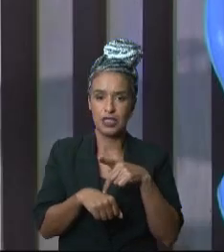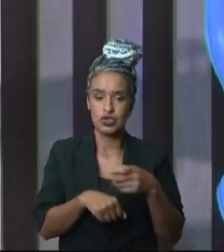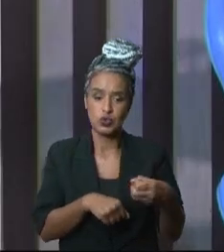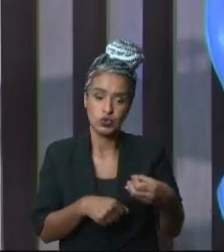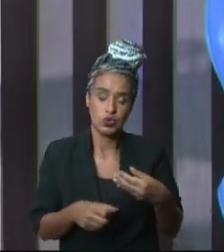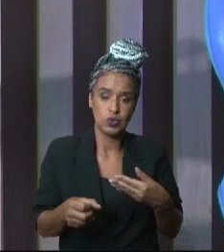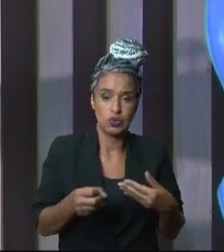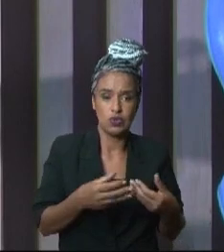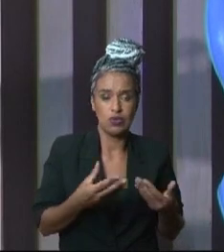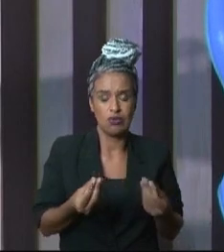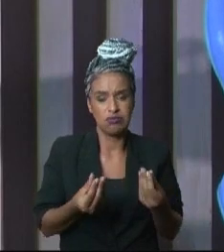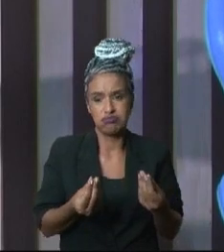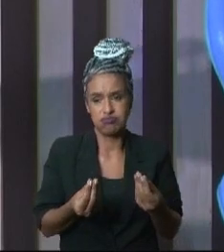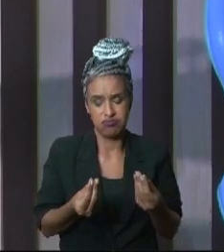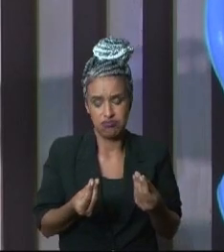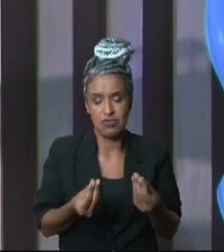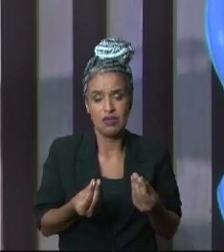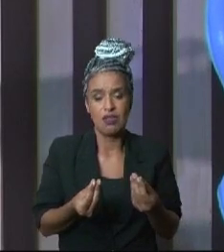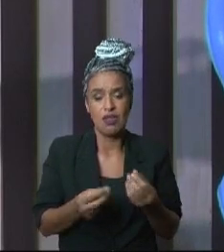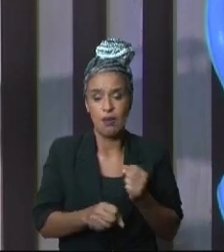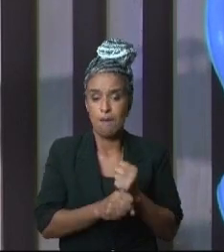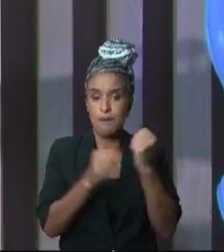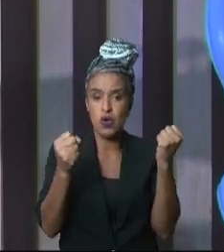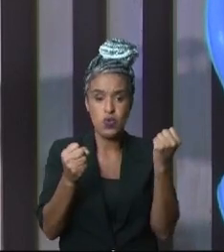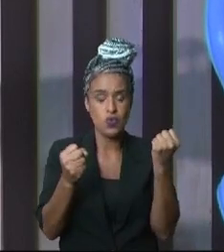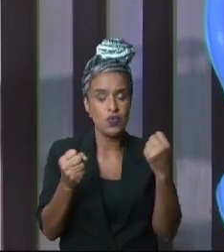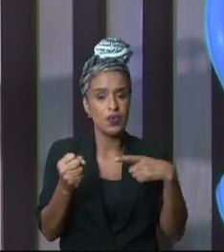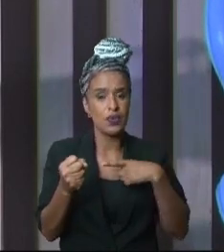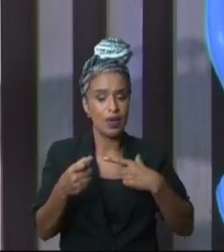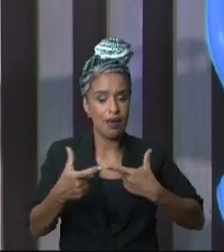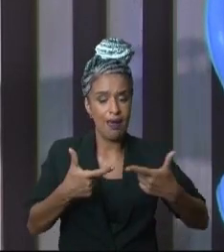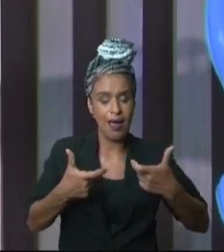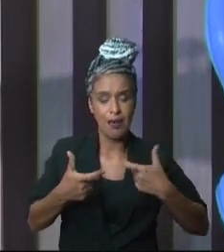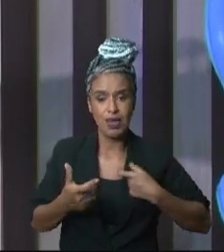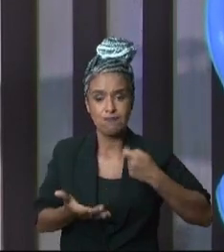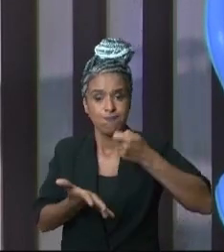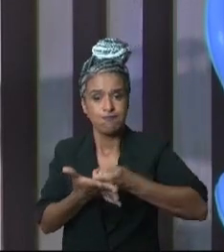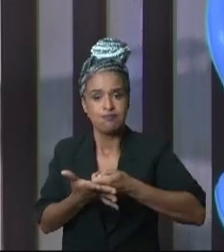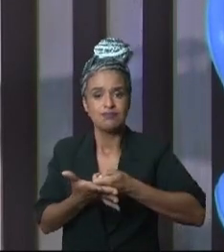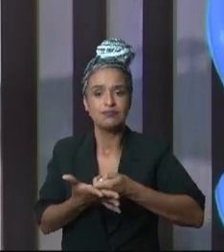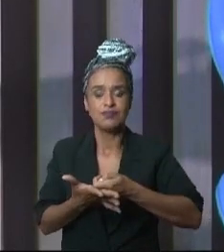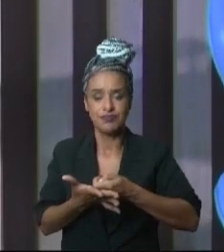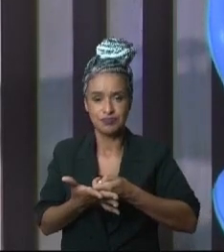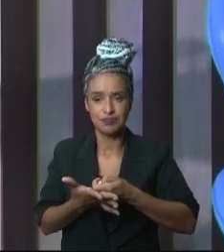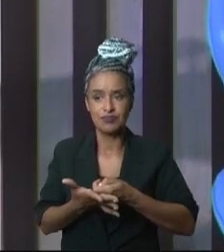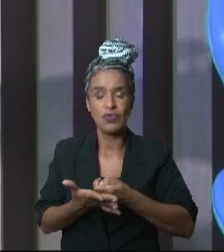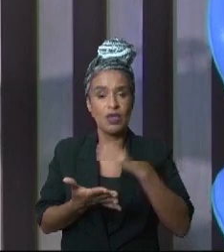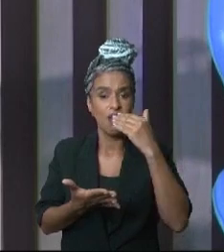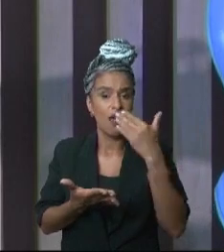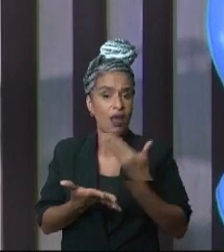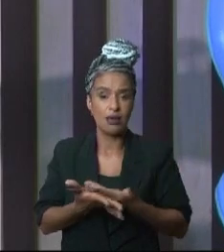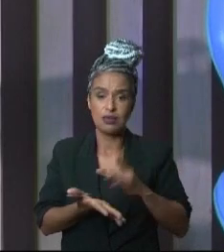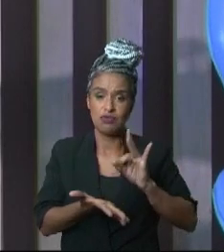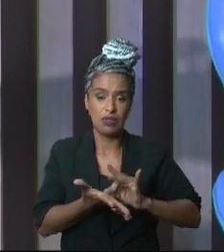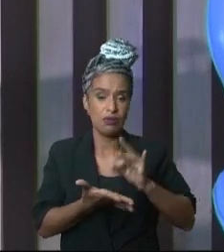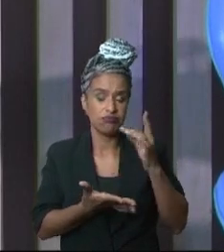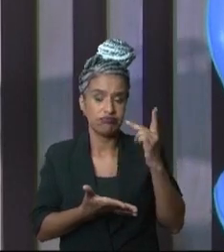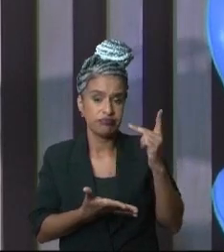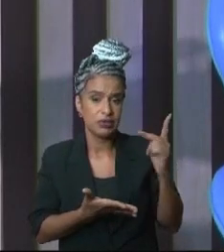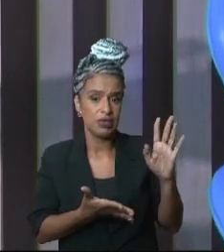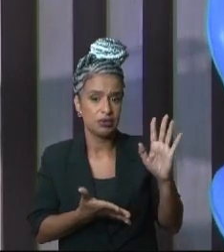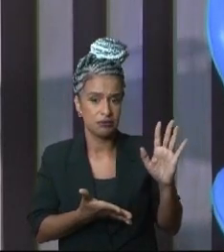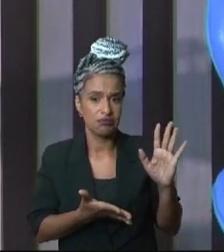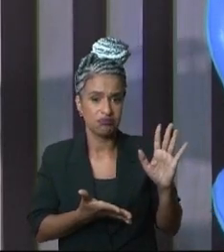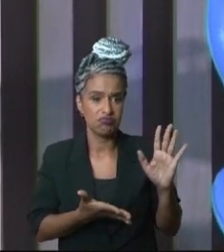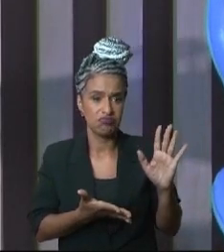novas armas nucleares quer exigir o que eles acreditam ser